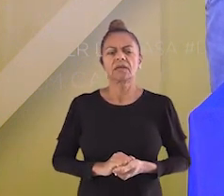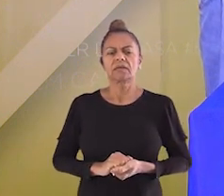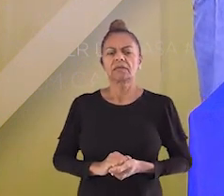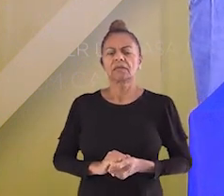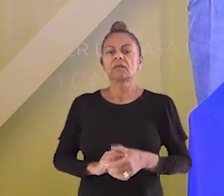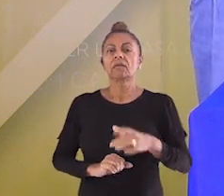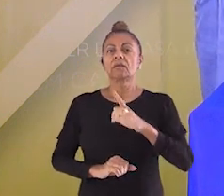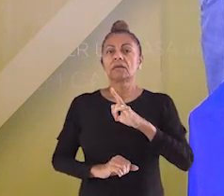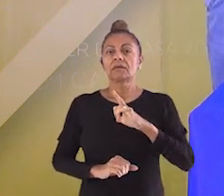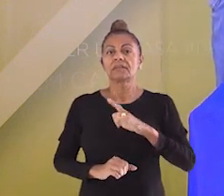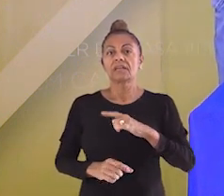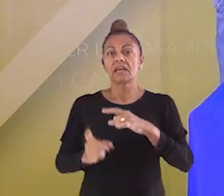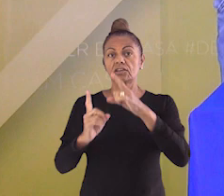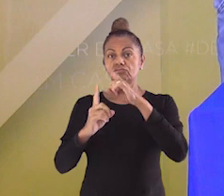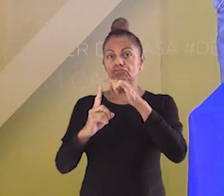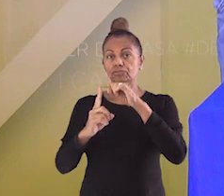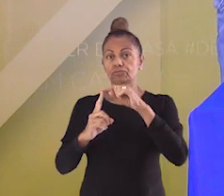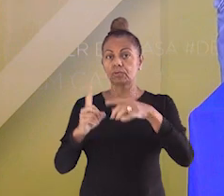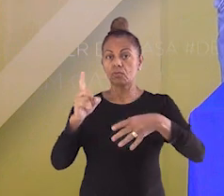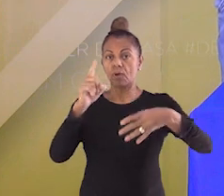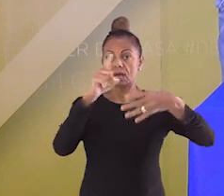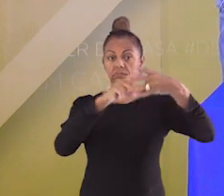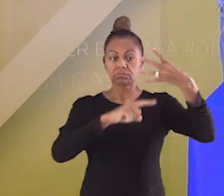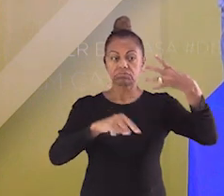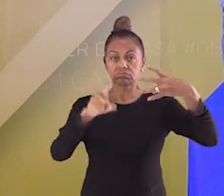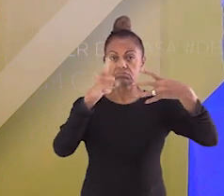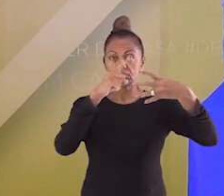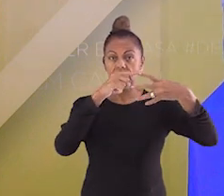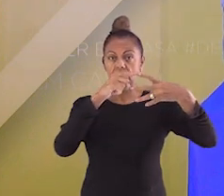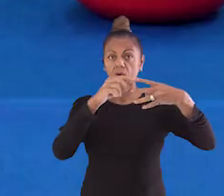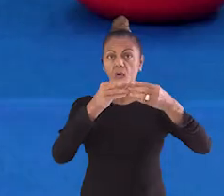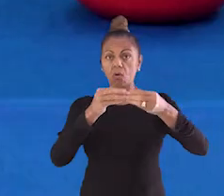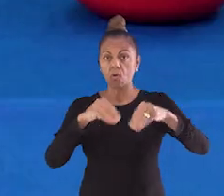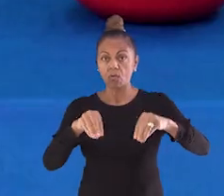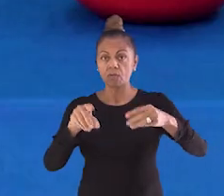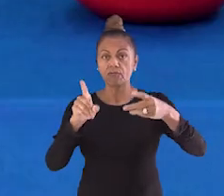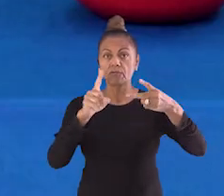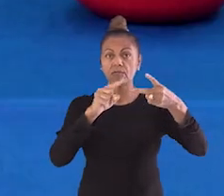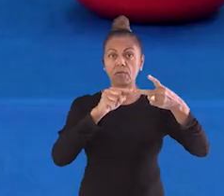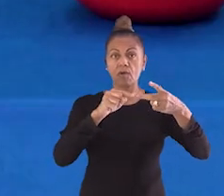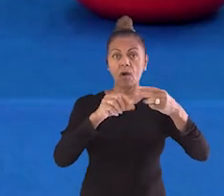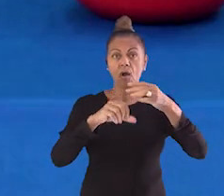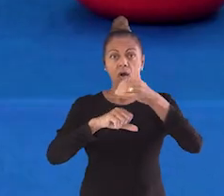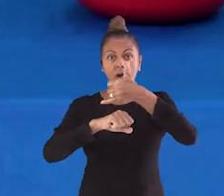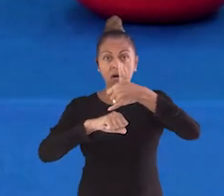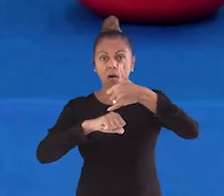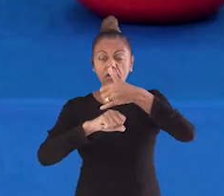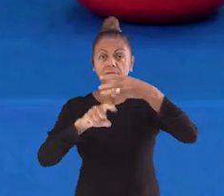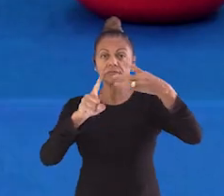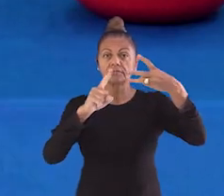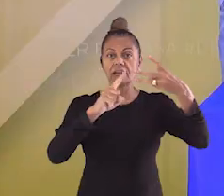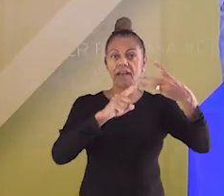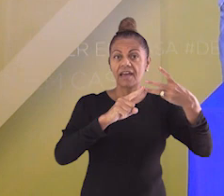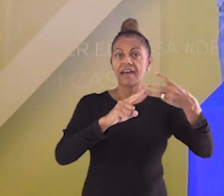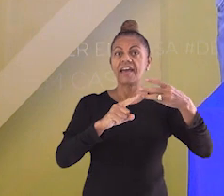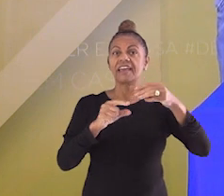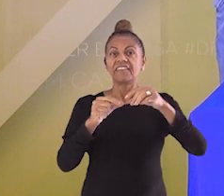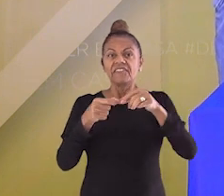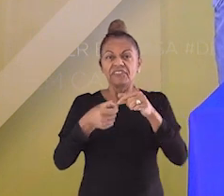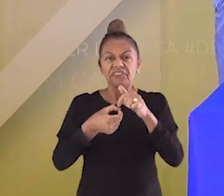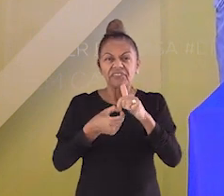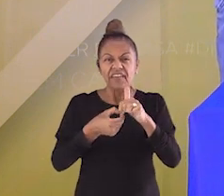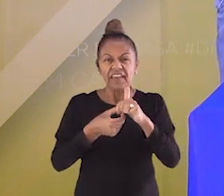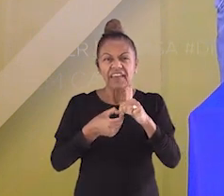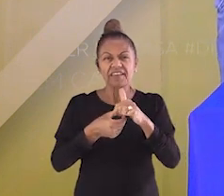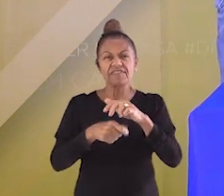nutrição. Então, a gente tem pelo menos 4 tipos, né? Porque a gente tem o ovo, tem o óleo, tem a ervilha e tem arroz. Tem mais, mas a